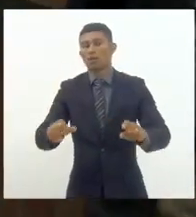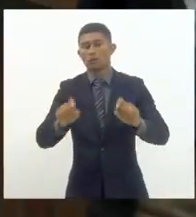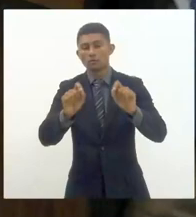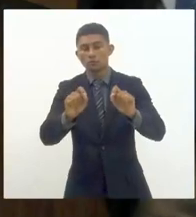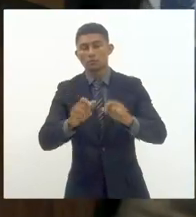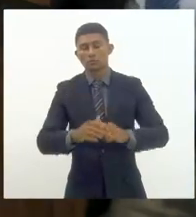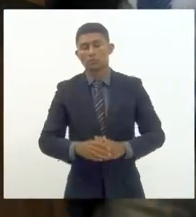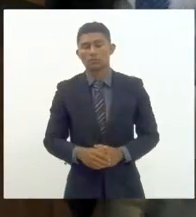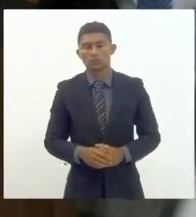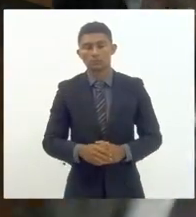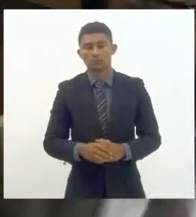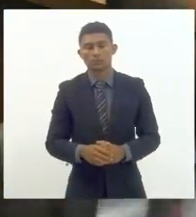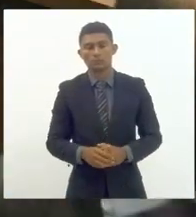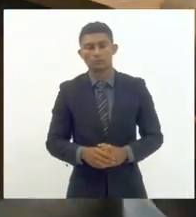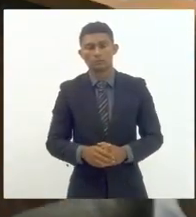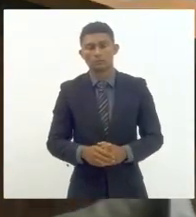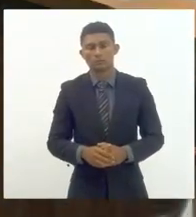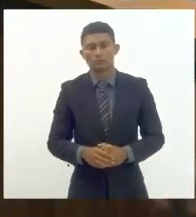e,